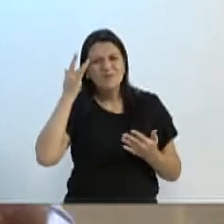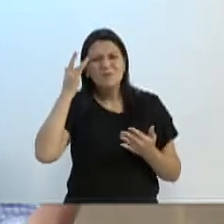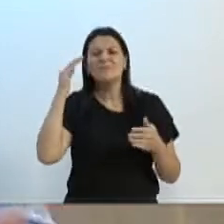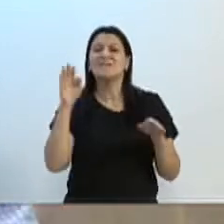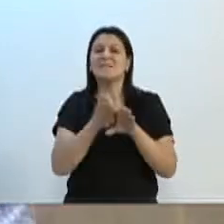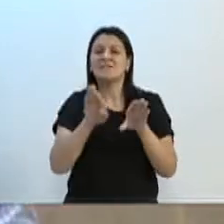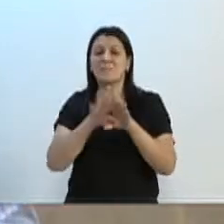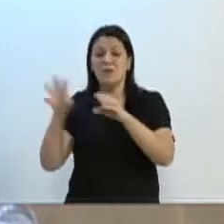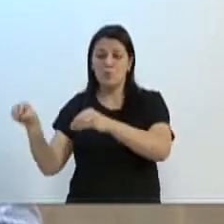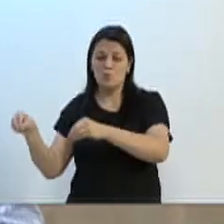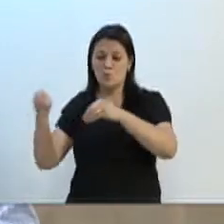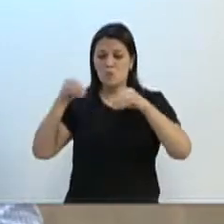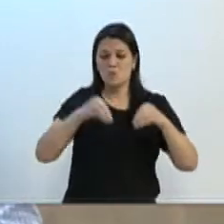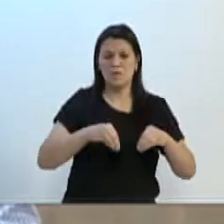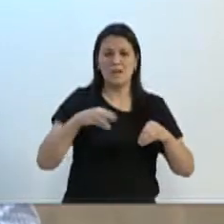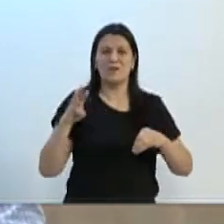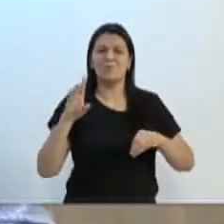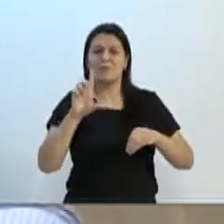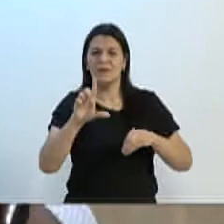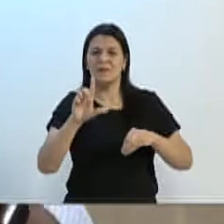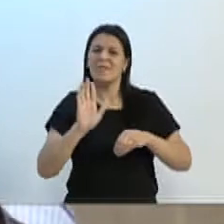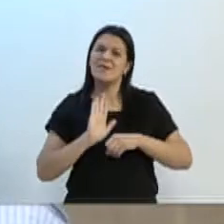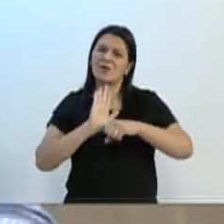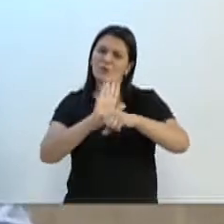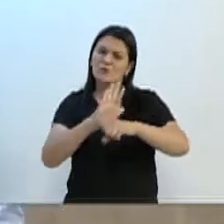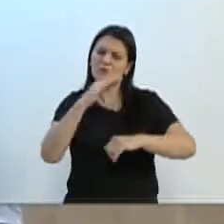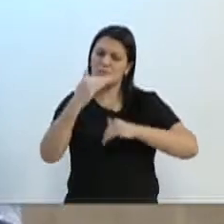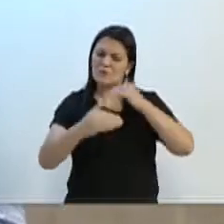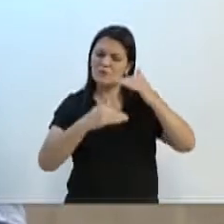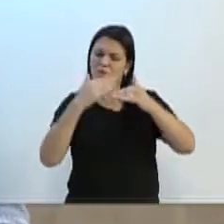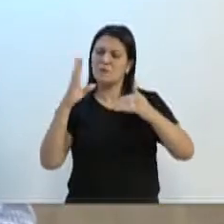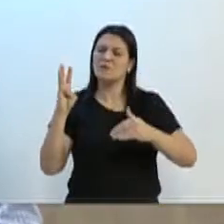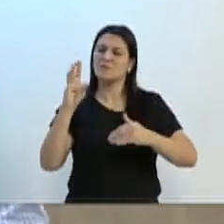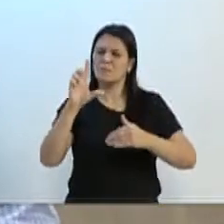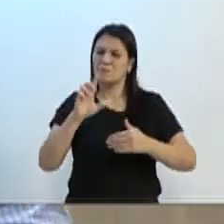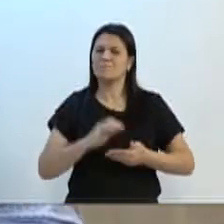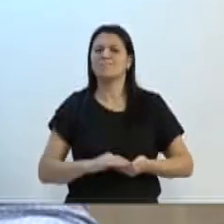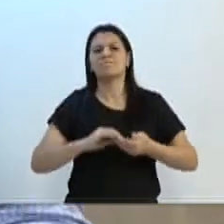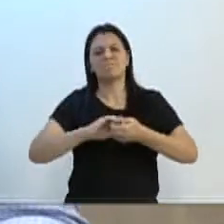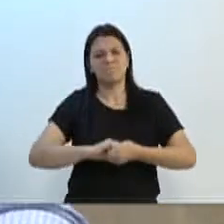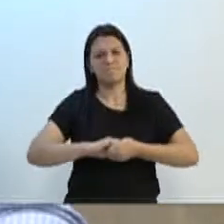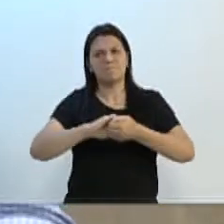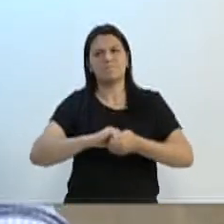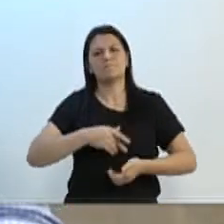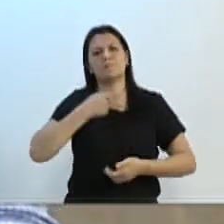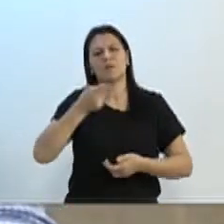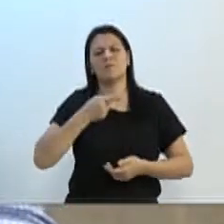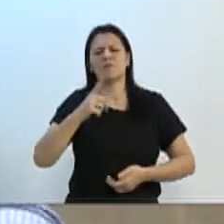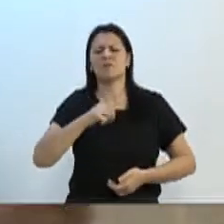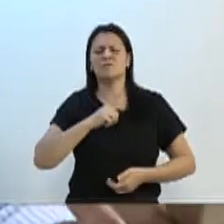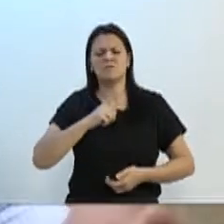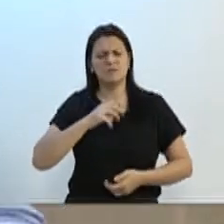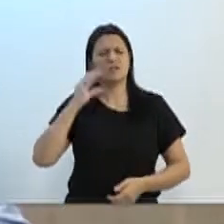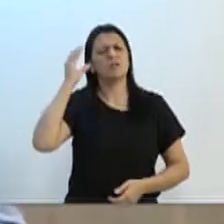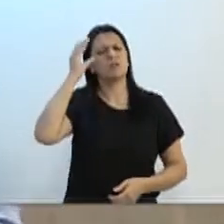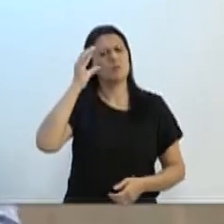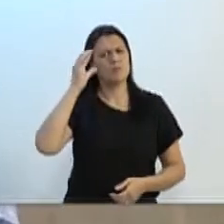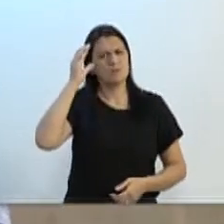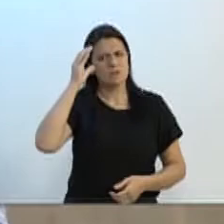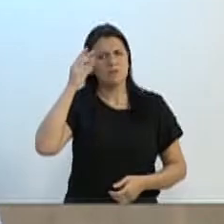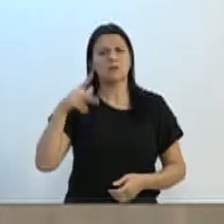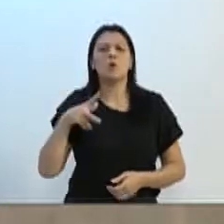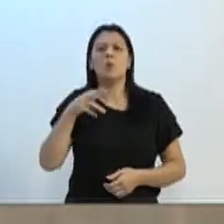para o desenvolvimento da nossa cidade. Então, parabéns pelo seu pronunciamento e que nós tenhamos mais consciência.